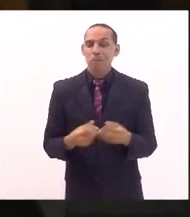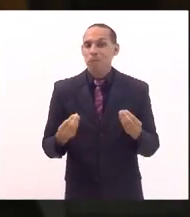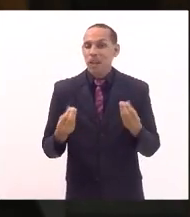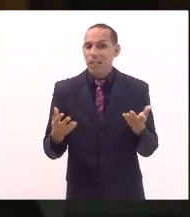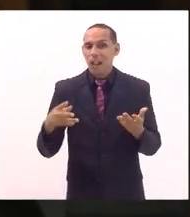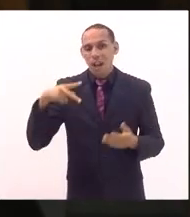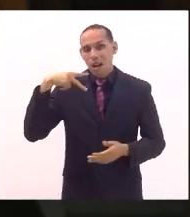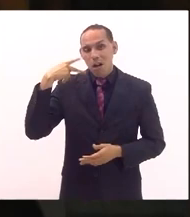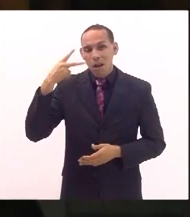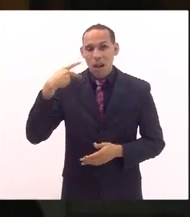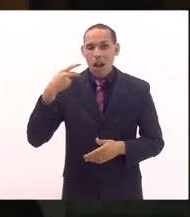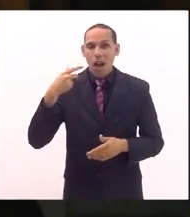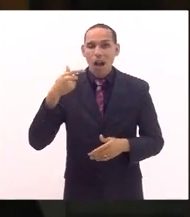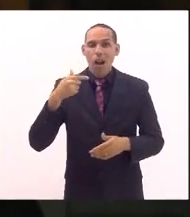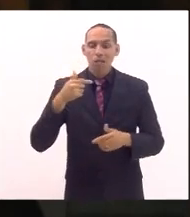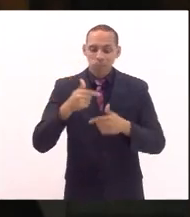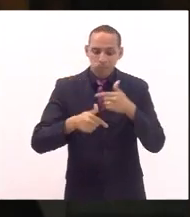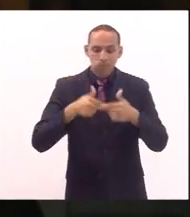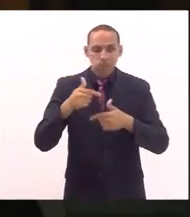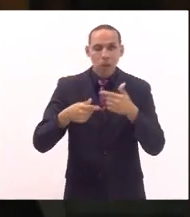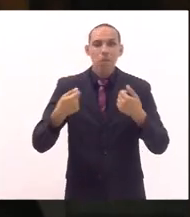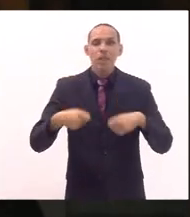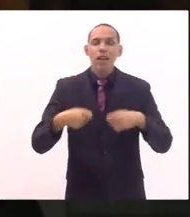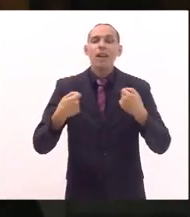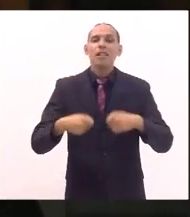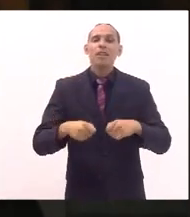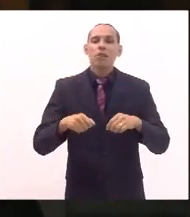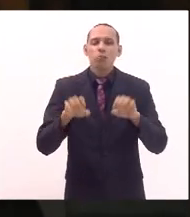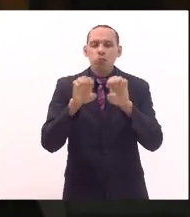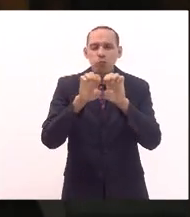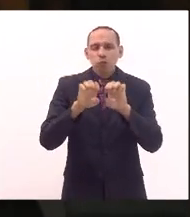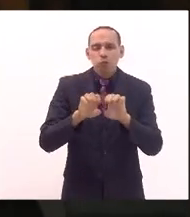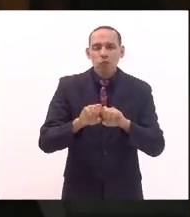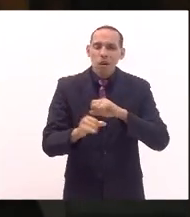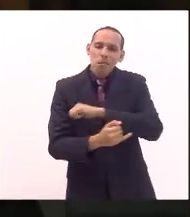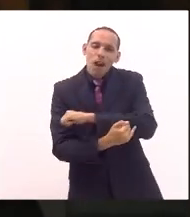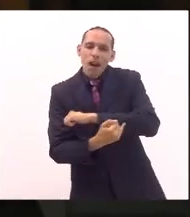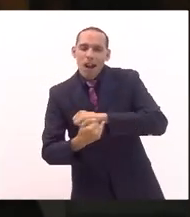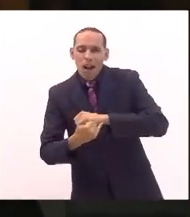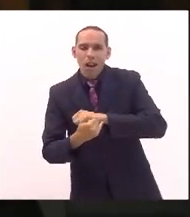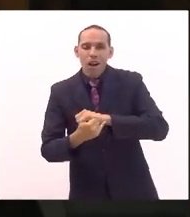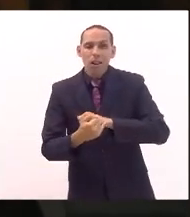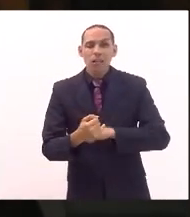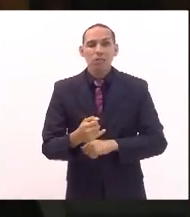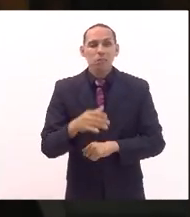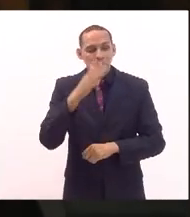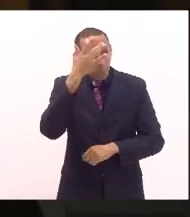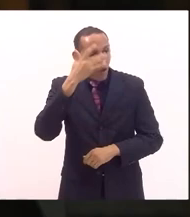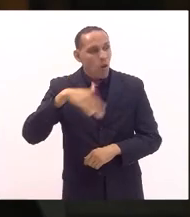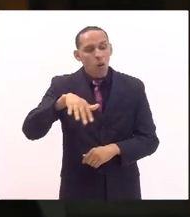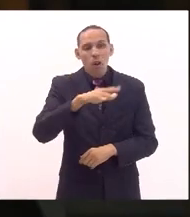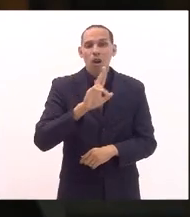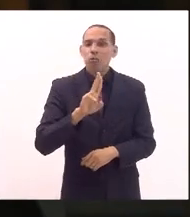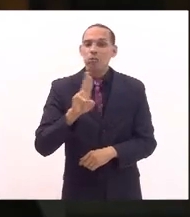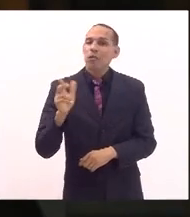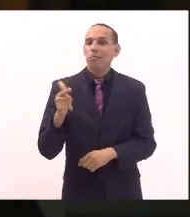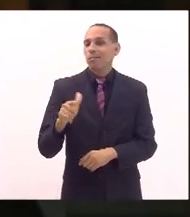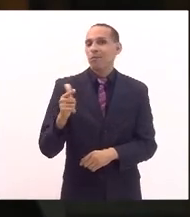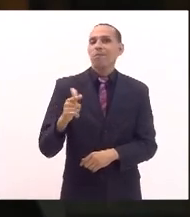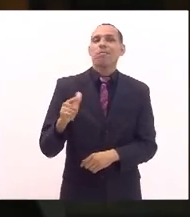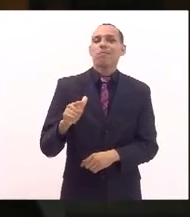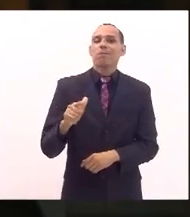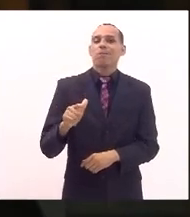Parlamento funcione precisa de uma infraestrutura anônima profundamente competente para